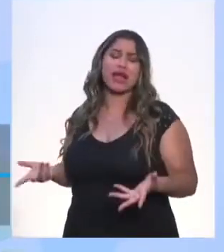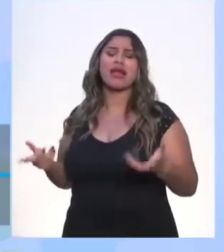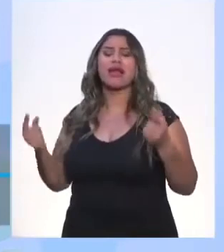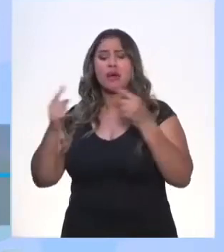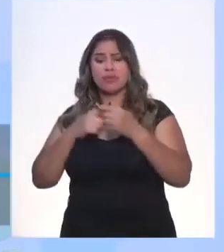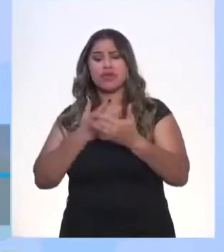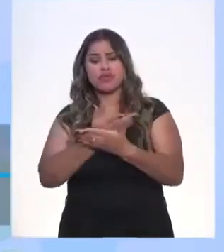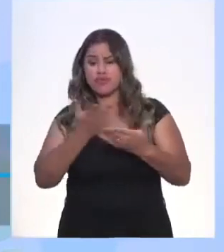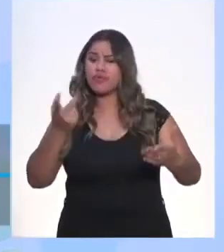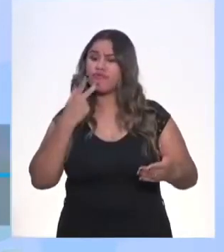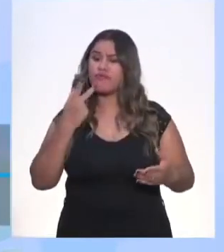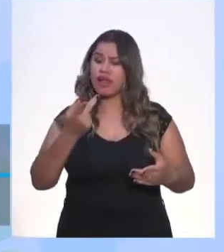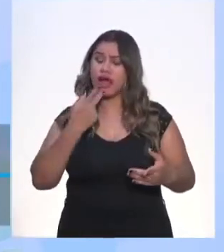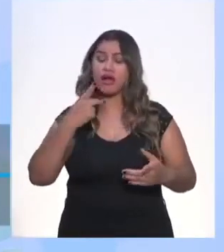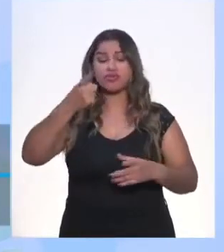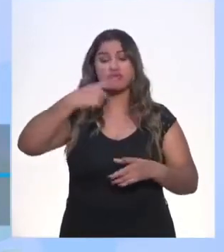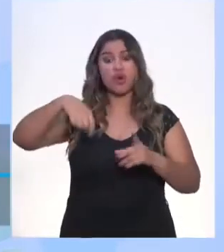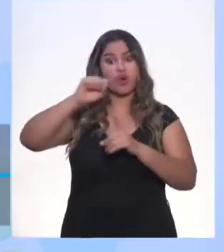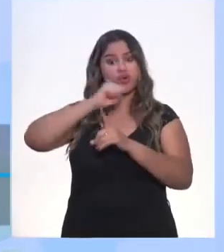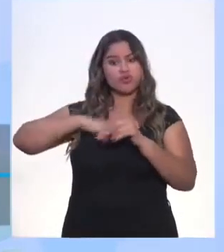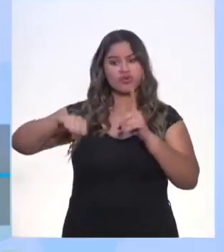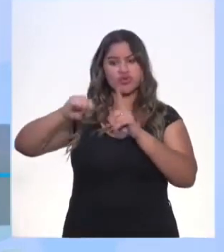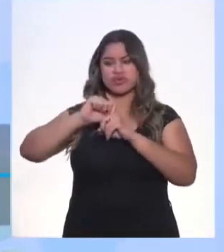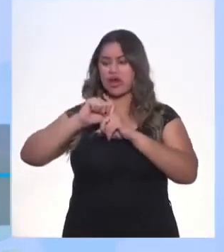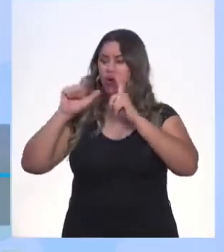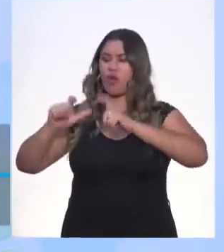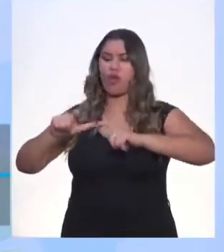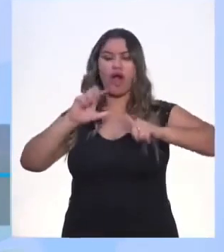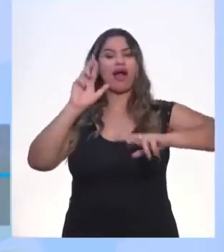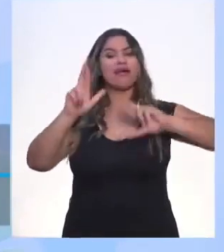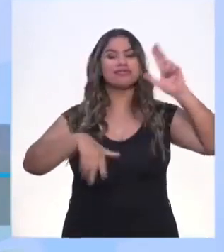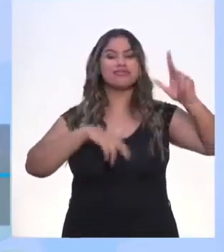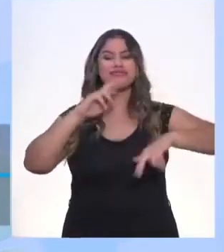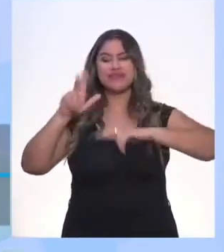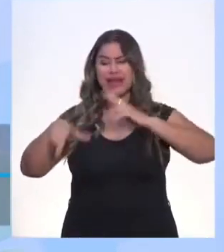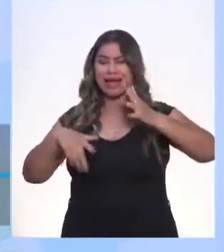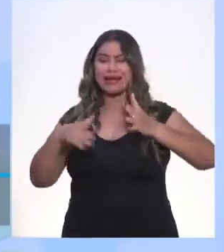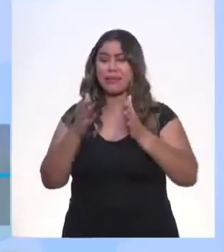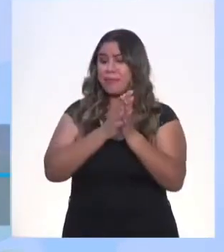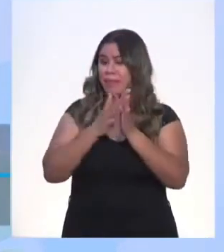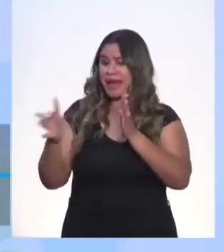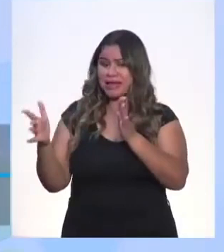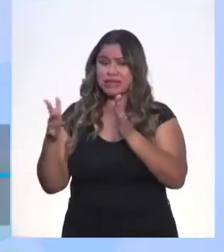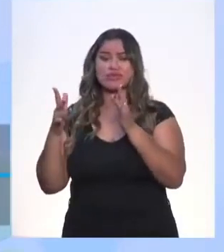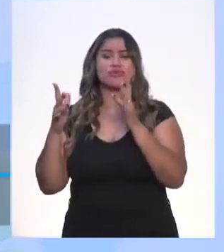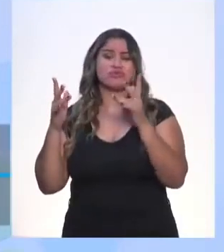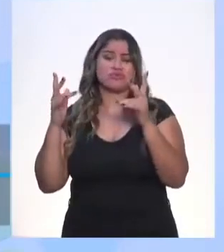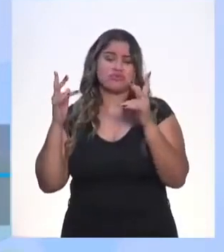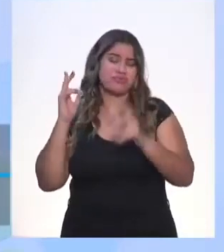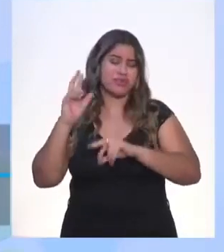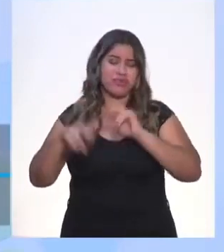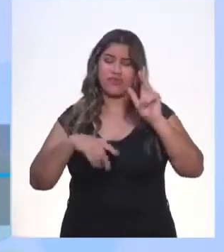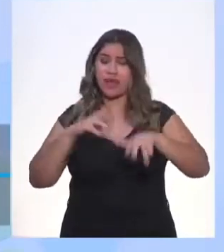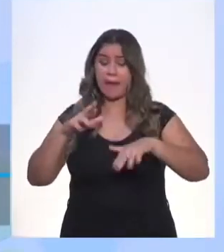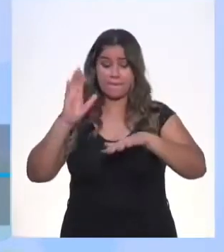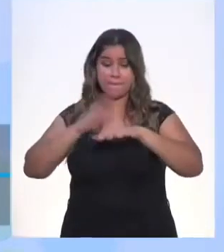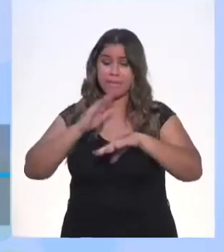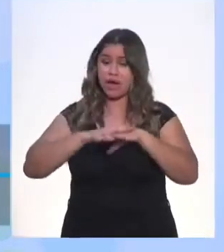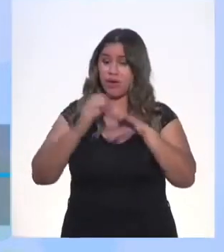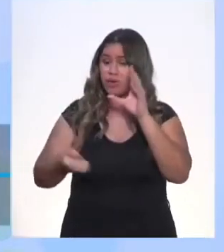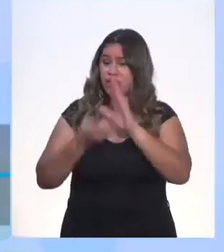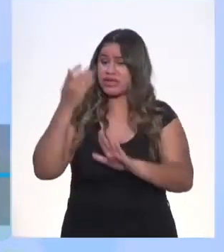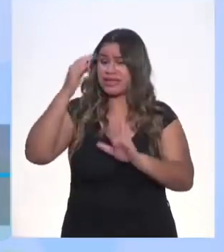Nós, enquanto sociedade, nos diferentes espaços, em diferentes tempos, construímos as nossas regras, os